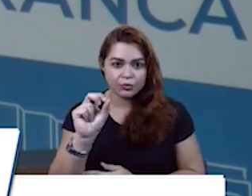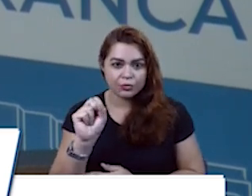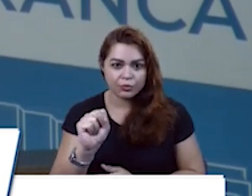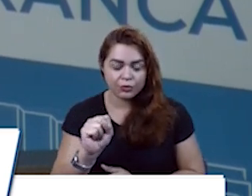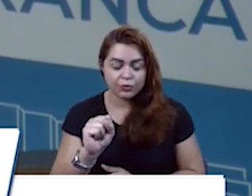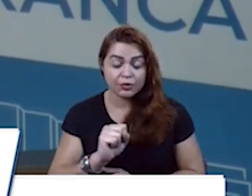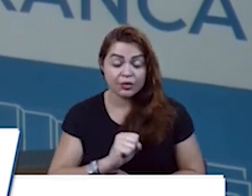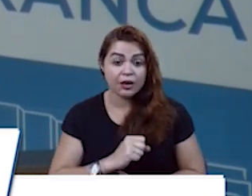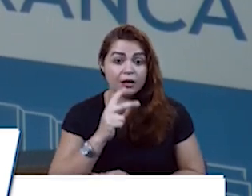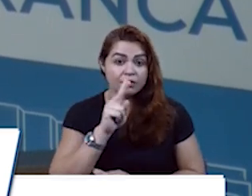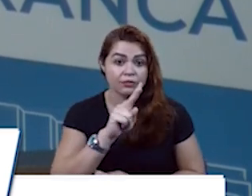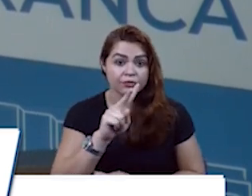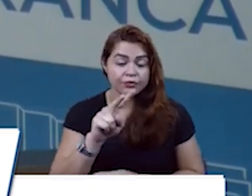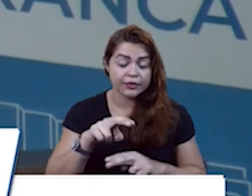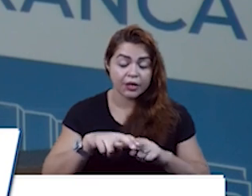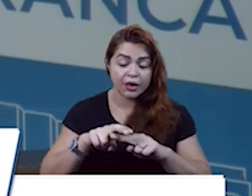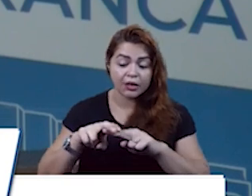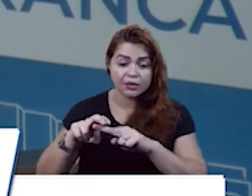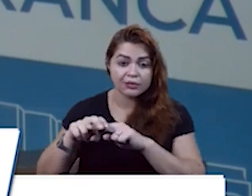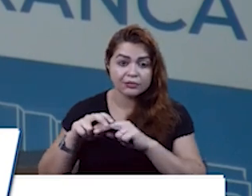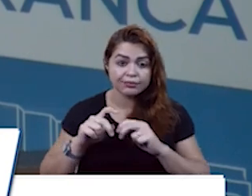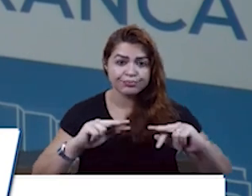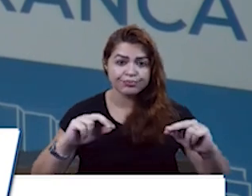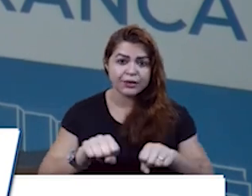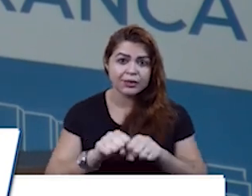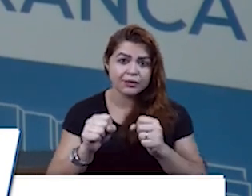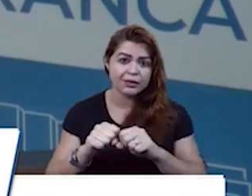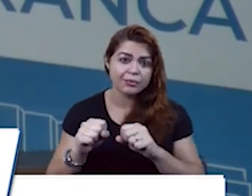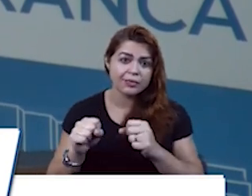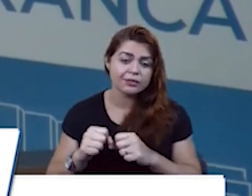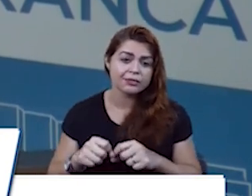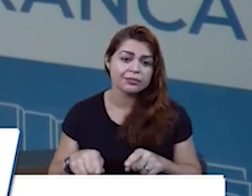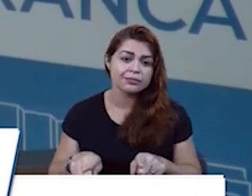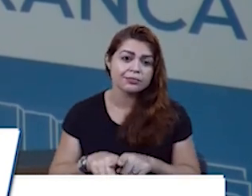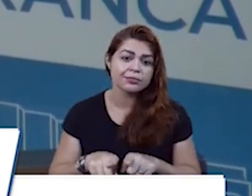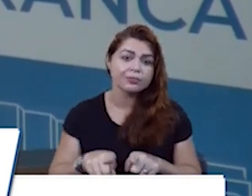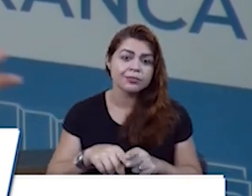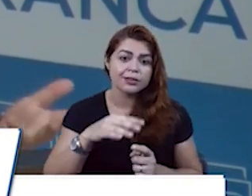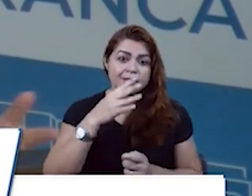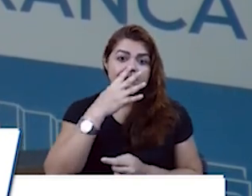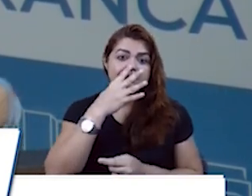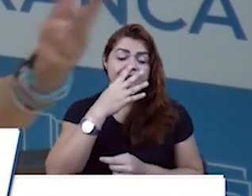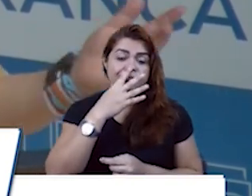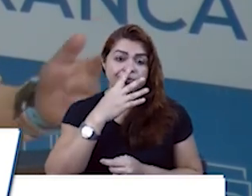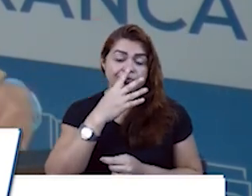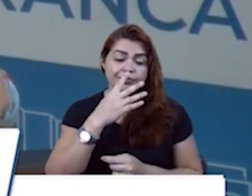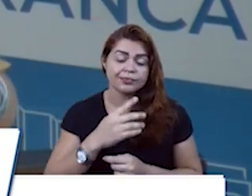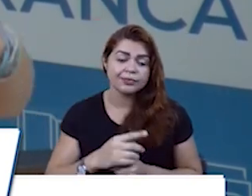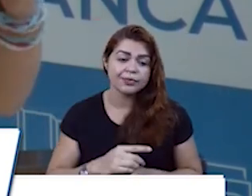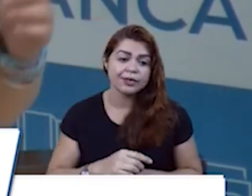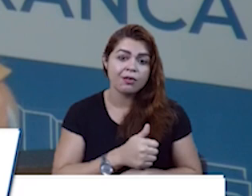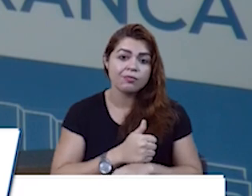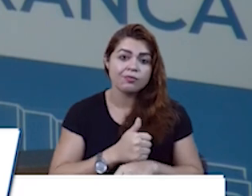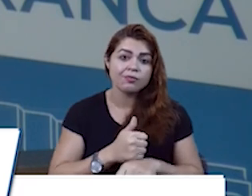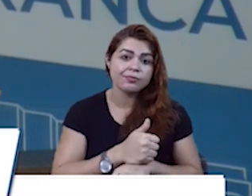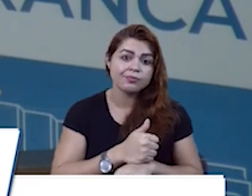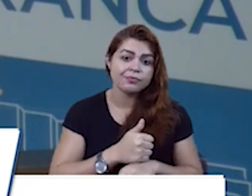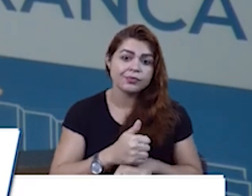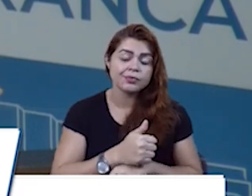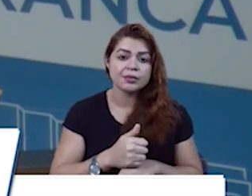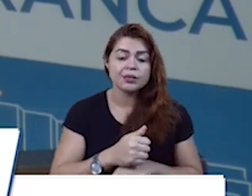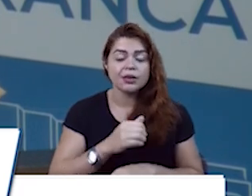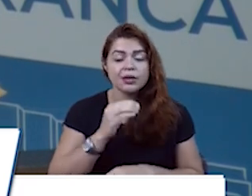que os funcionários atendem. E aí chegaram 7 novas cadeiras. O que faz com 7 novas cadeiras num lugar que atende mais de